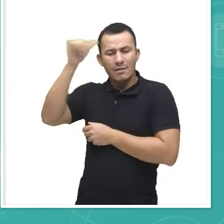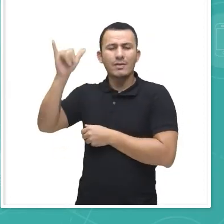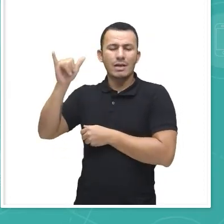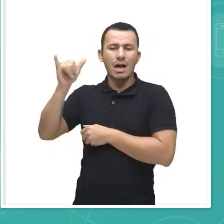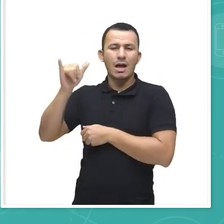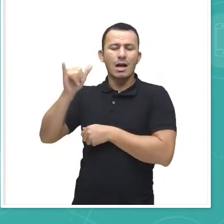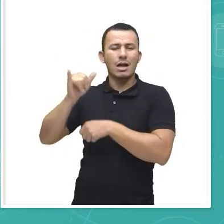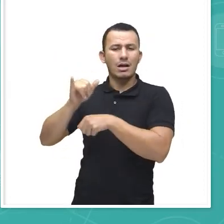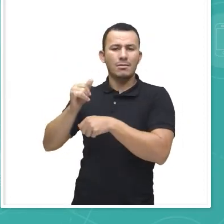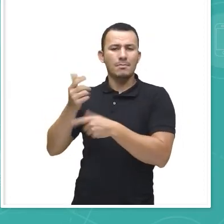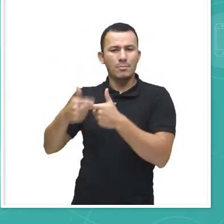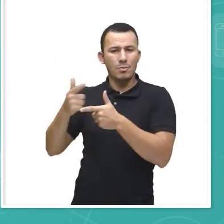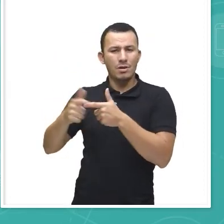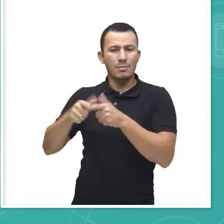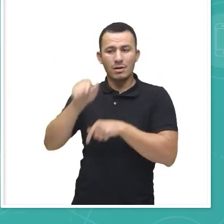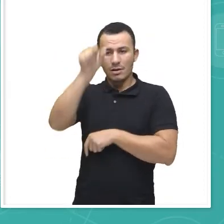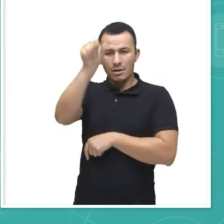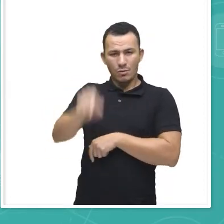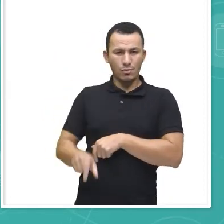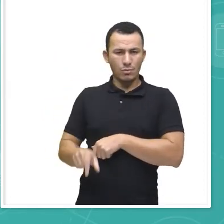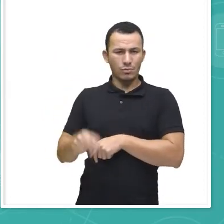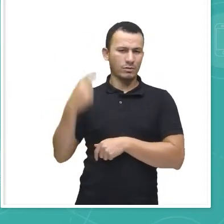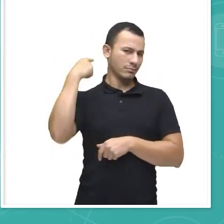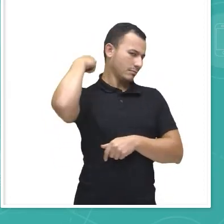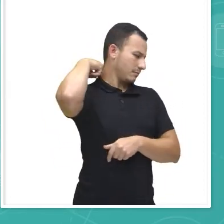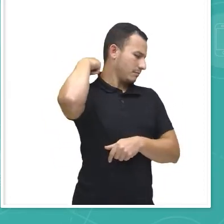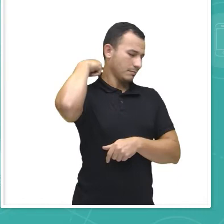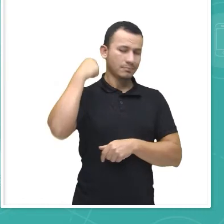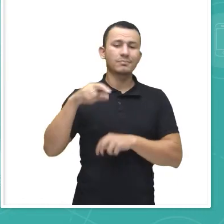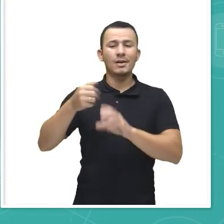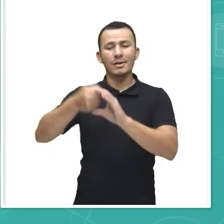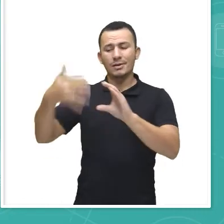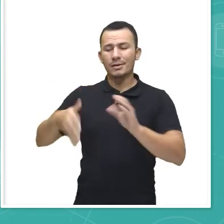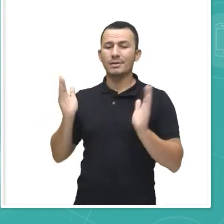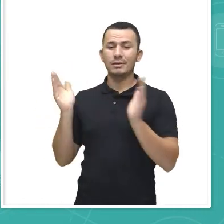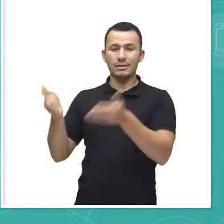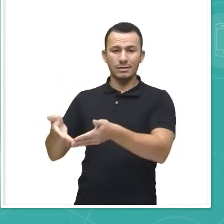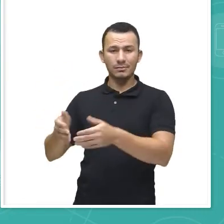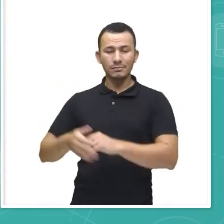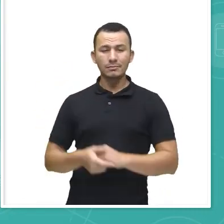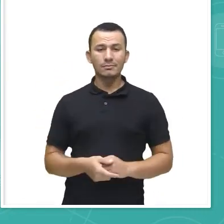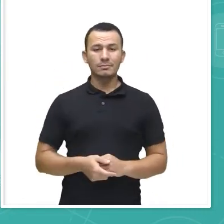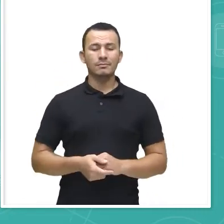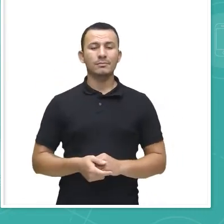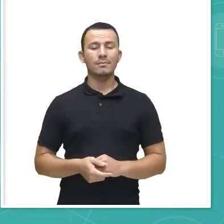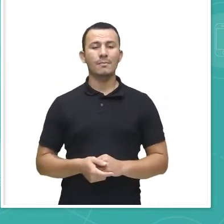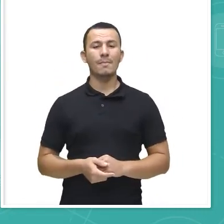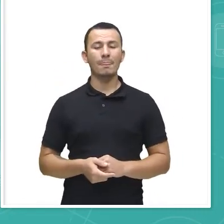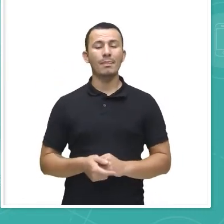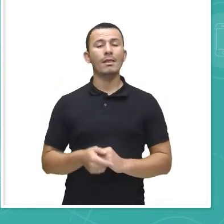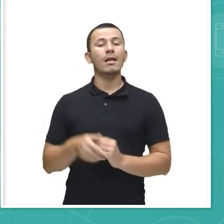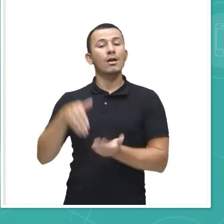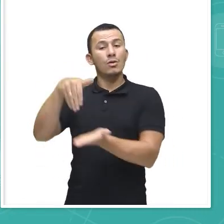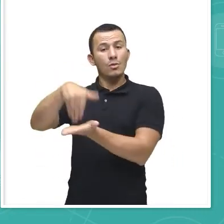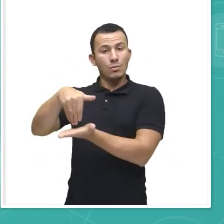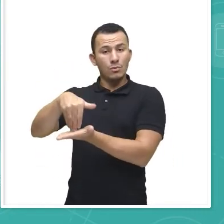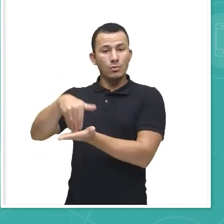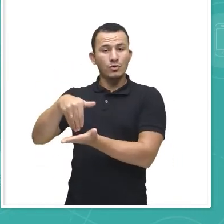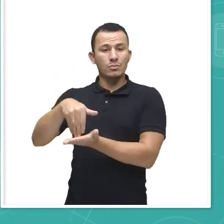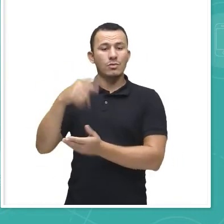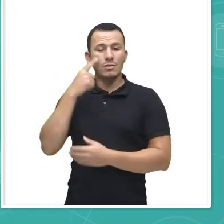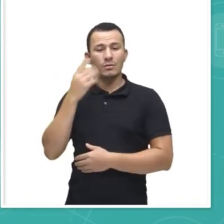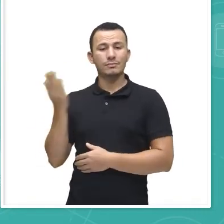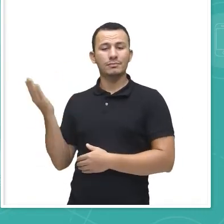coluna vertebral. Tá bom? Então, essa é a característica do Pilates. E aí, por último, nós temos aí a ginástica